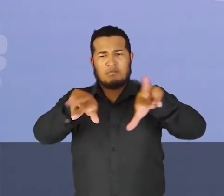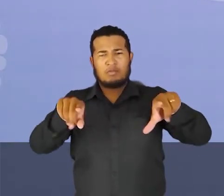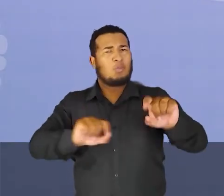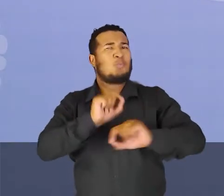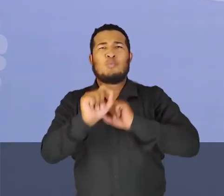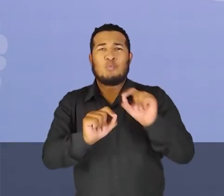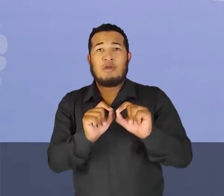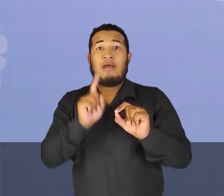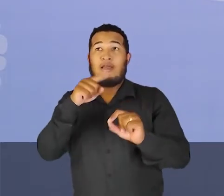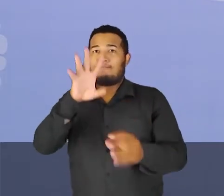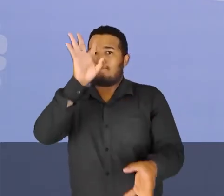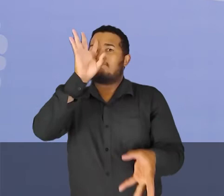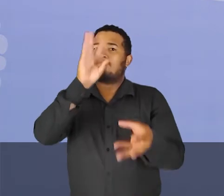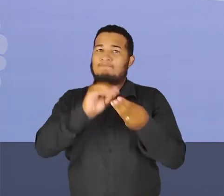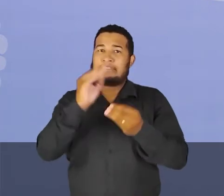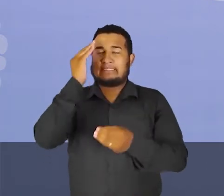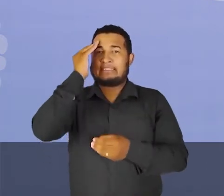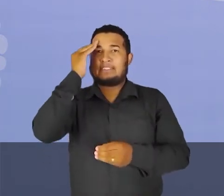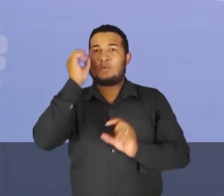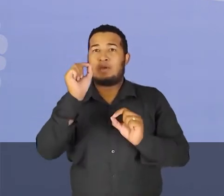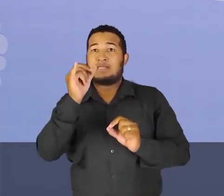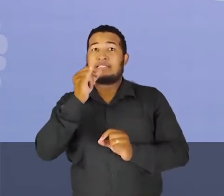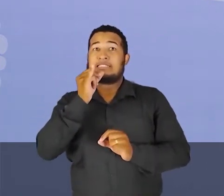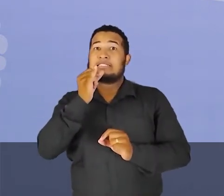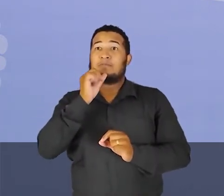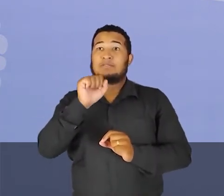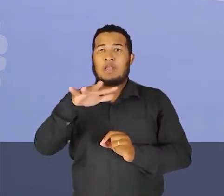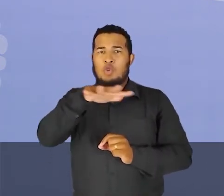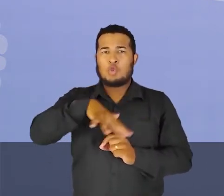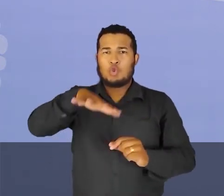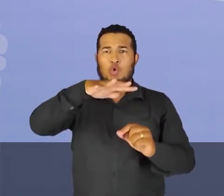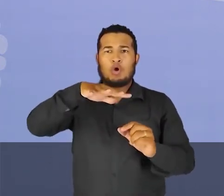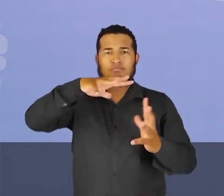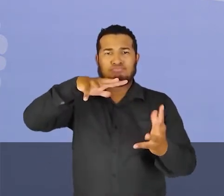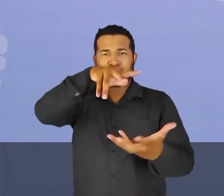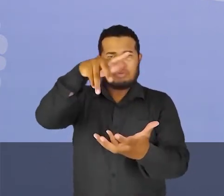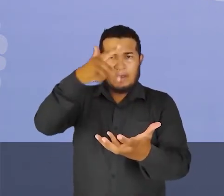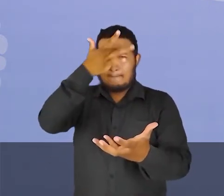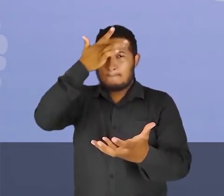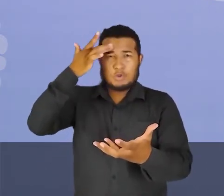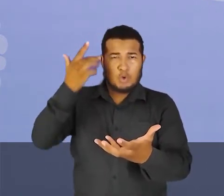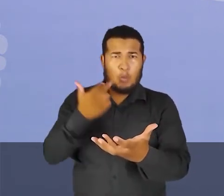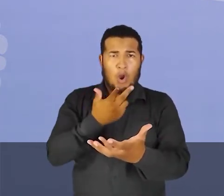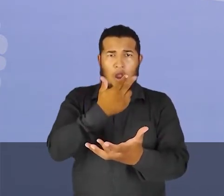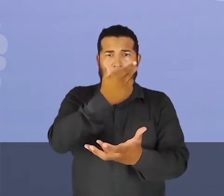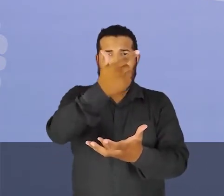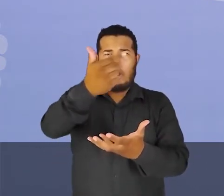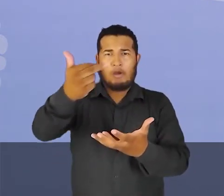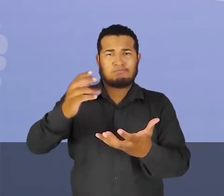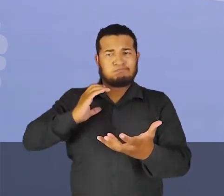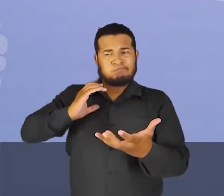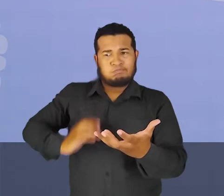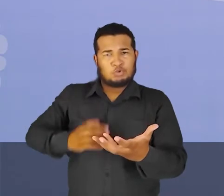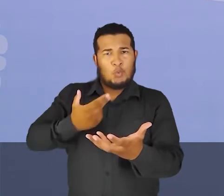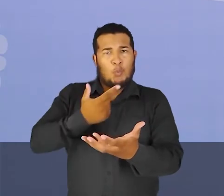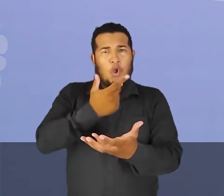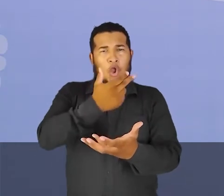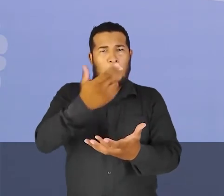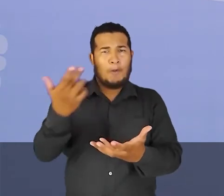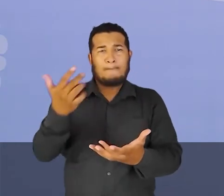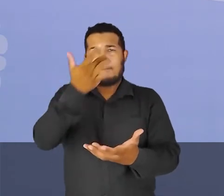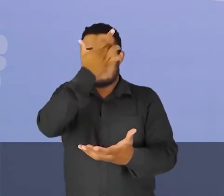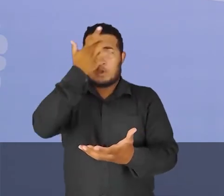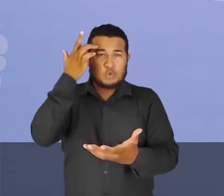essa diversidade? É entendermos que se no mundo todos fossem iguais, todos os comportamentos, todas